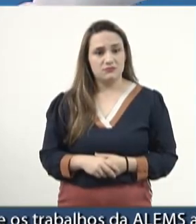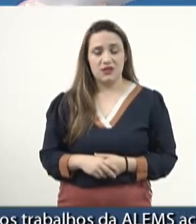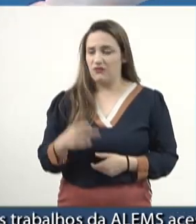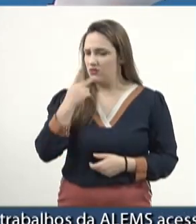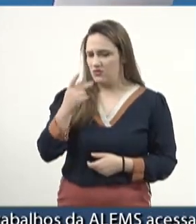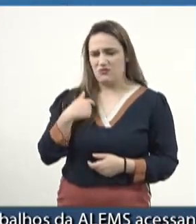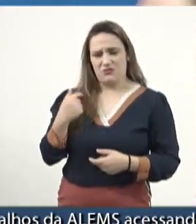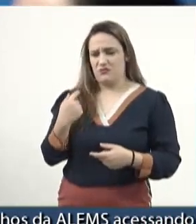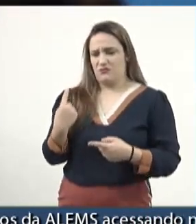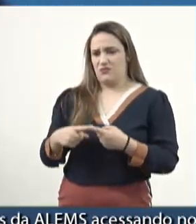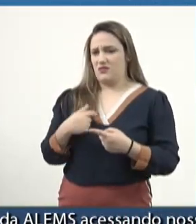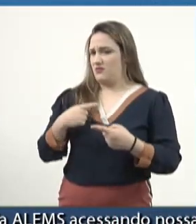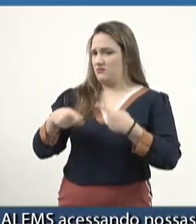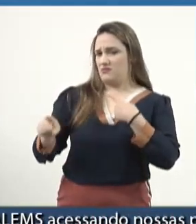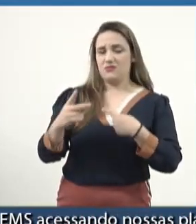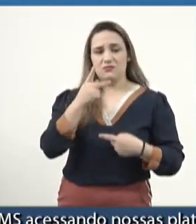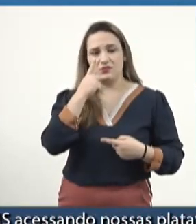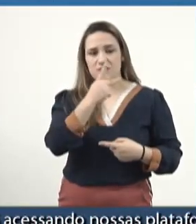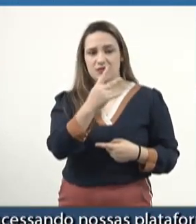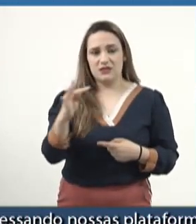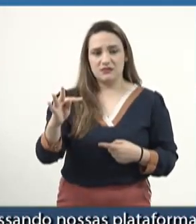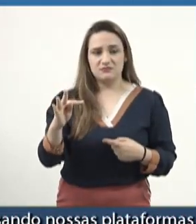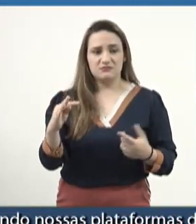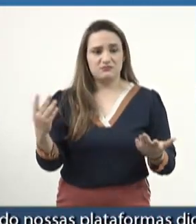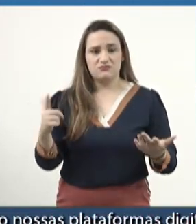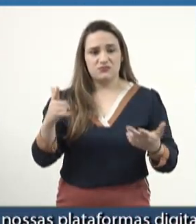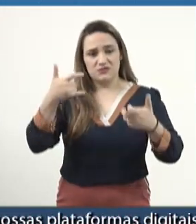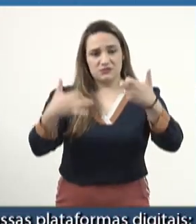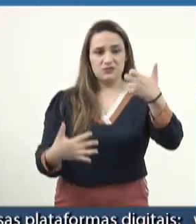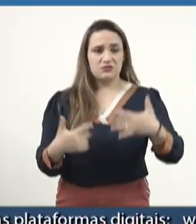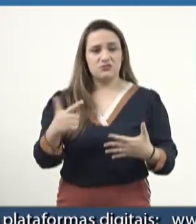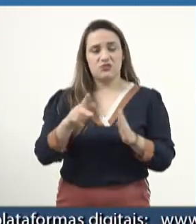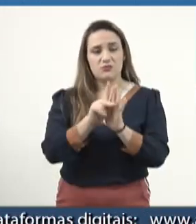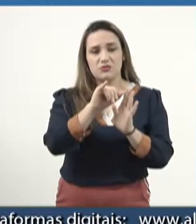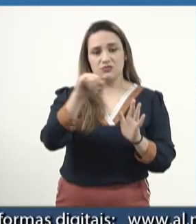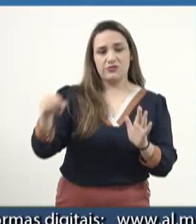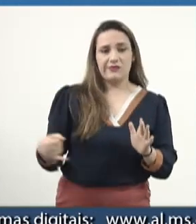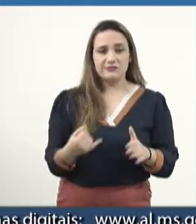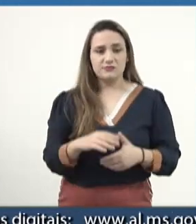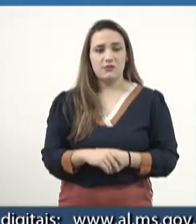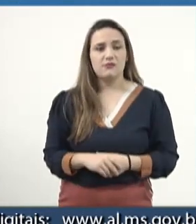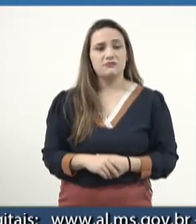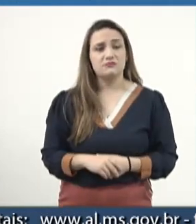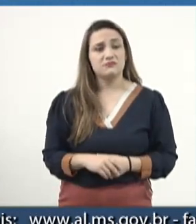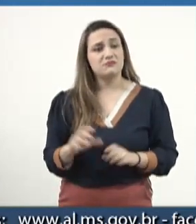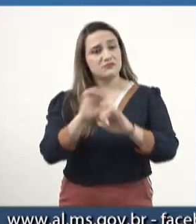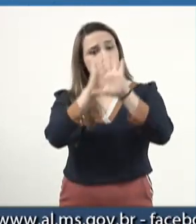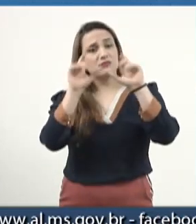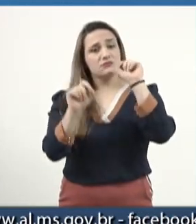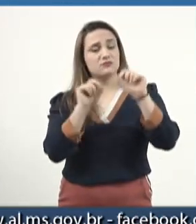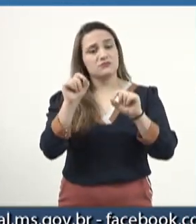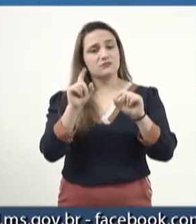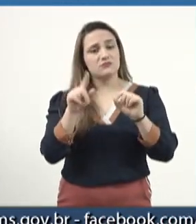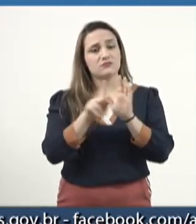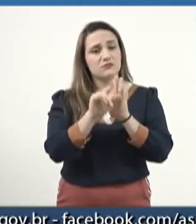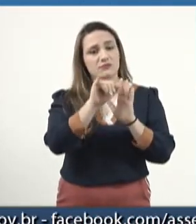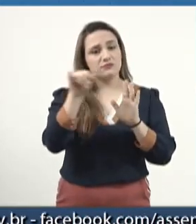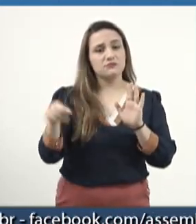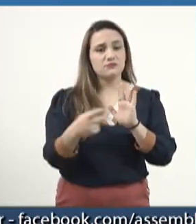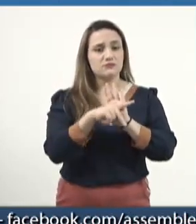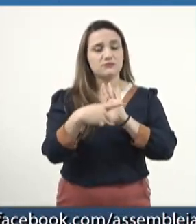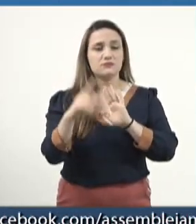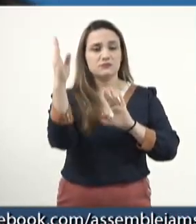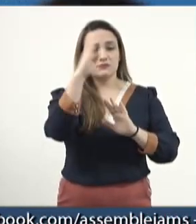PT. Sem nenhuma explicação, sem nenhum projeto, deixando claro que naquele momento o projeto do Brasil